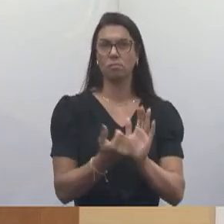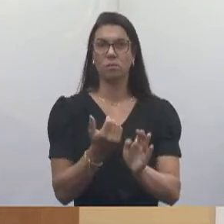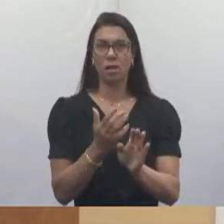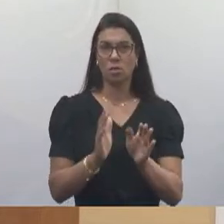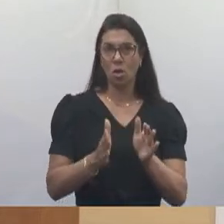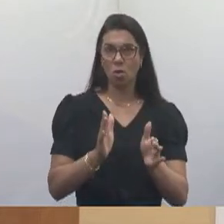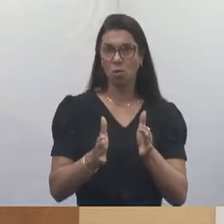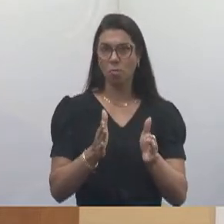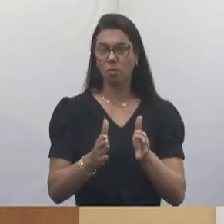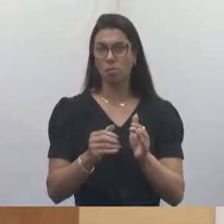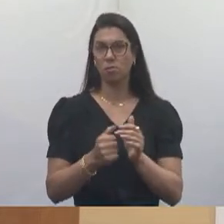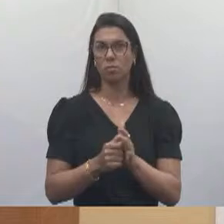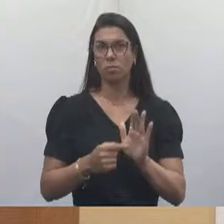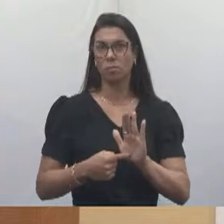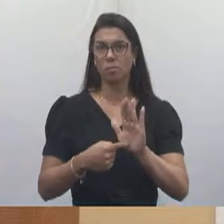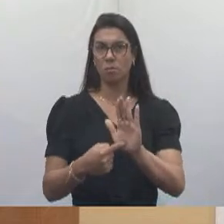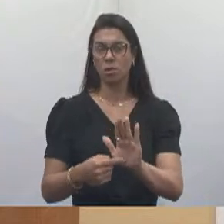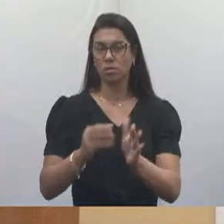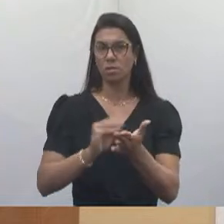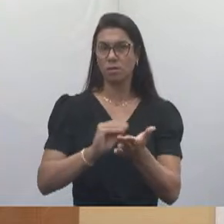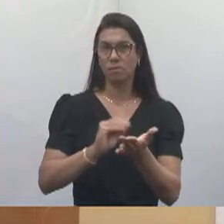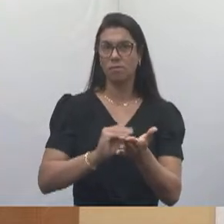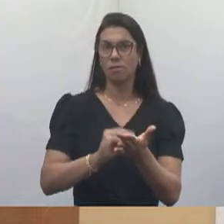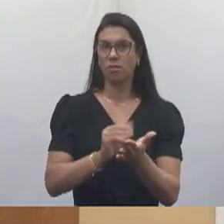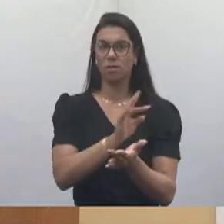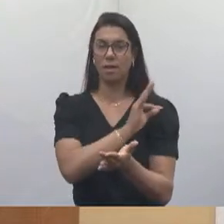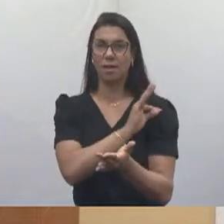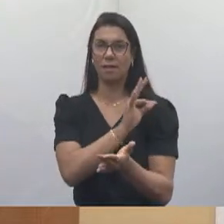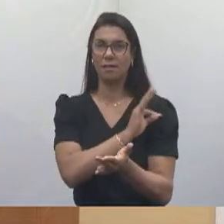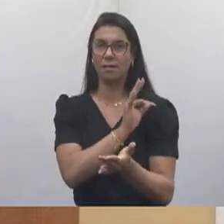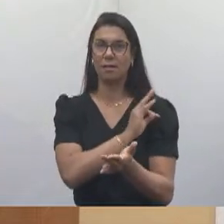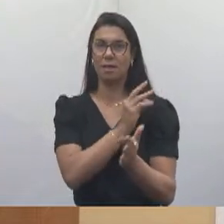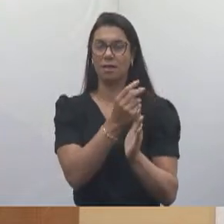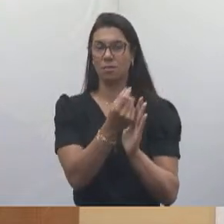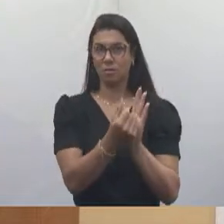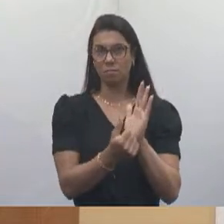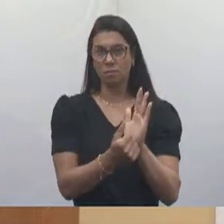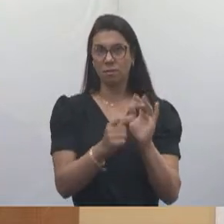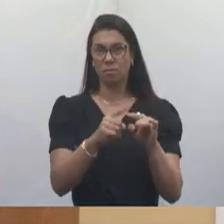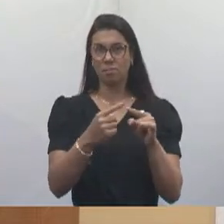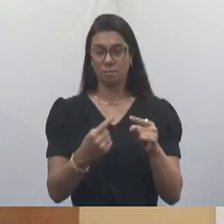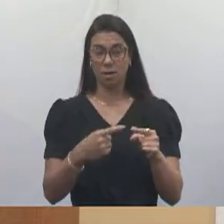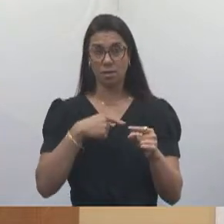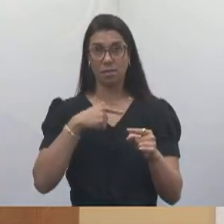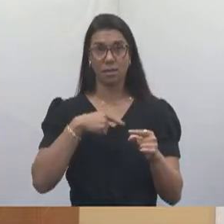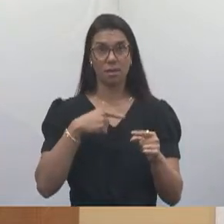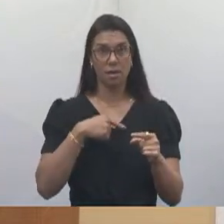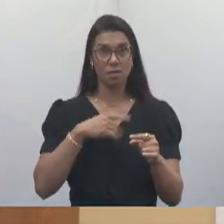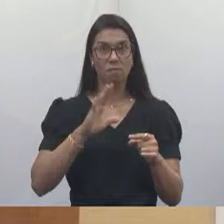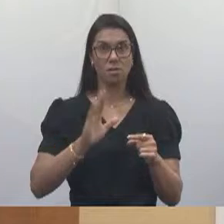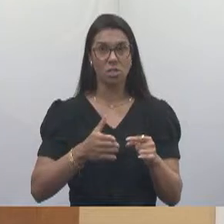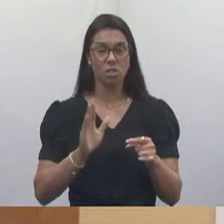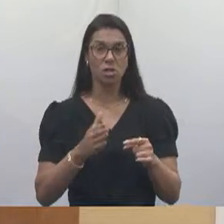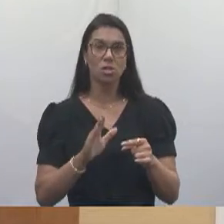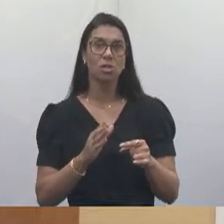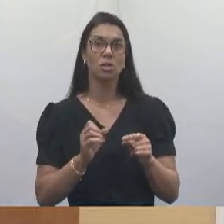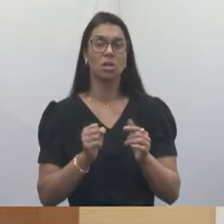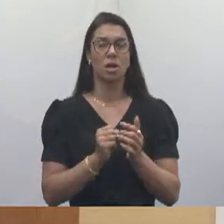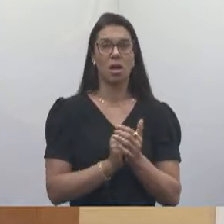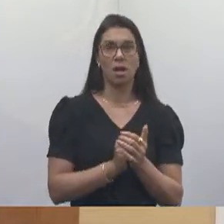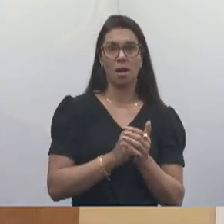que mostrem a falta da boa técnica orçamentária, aqui já teve uma observação. Apesar